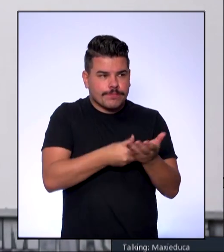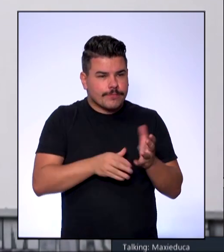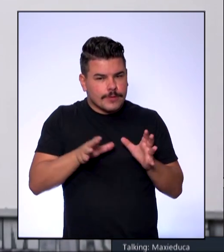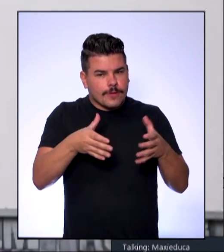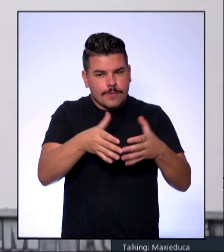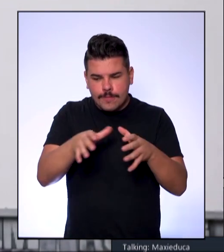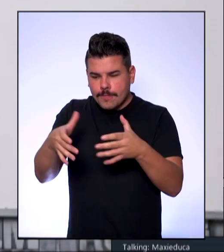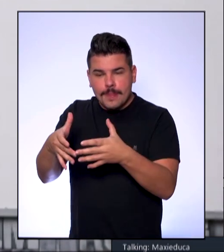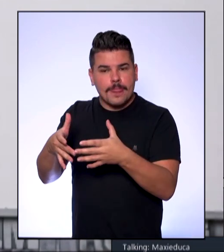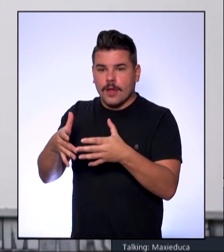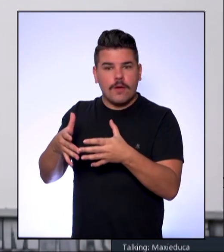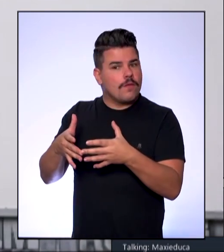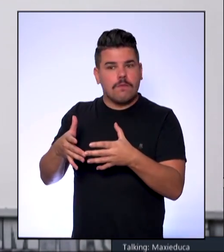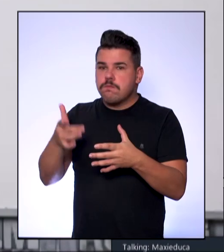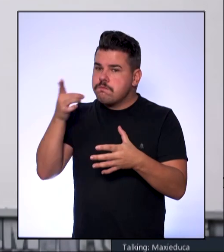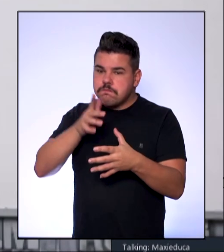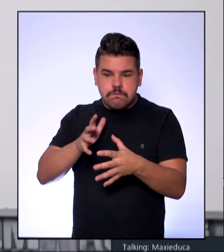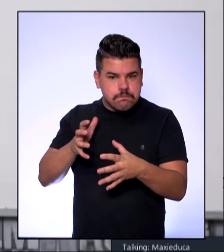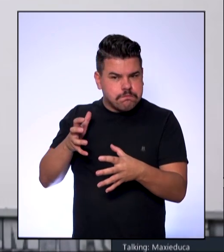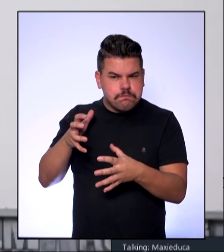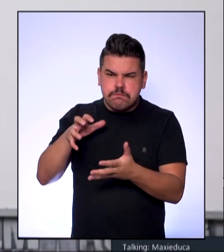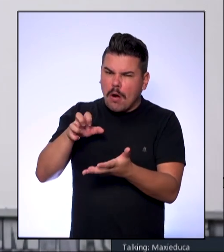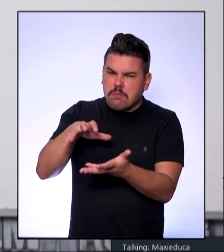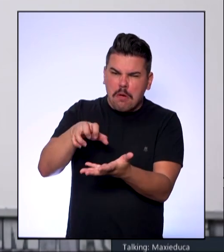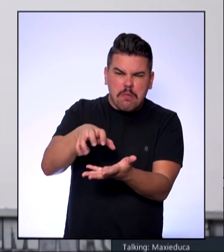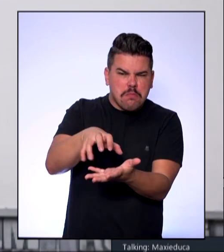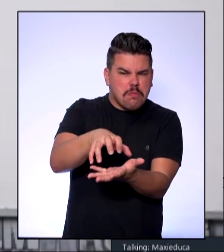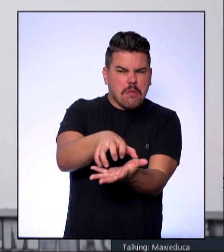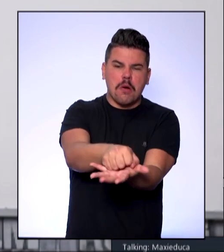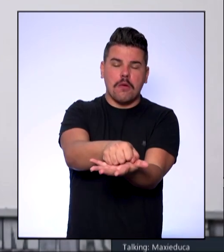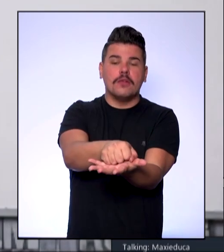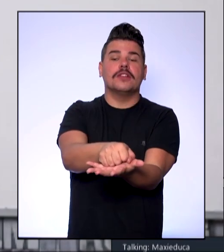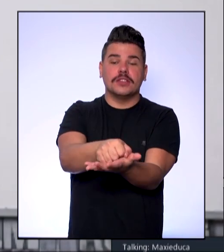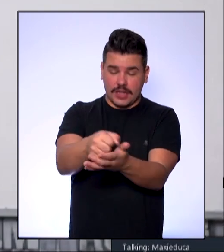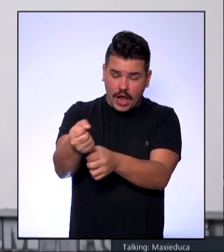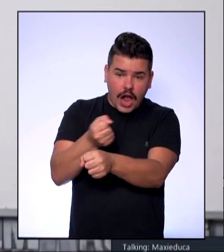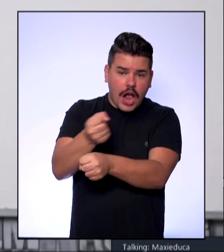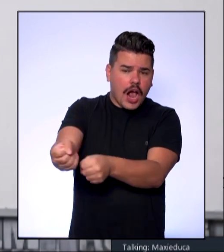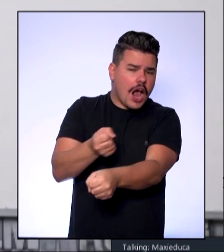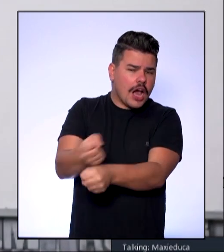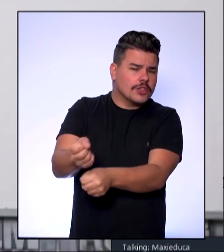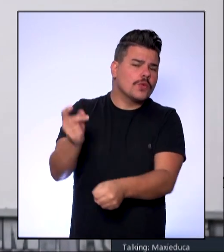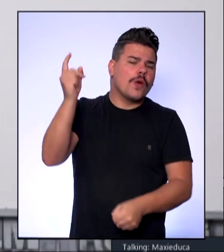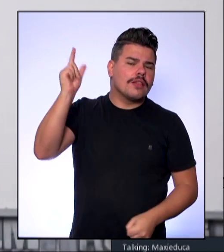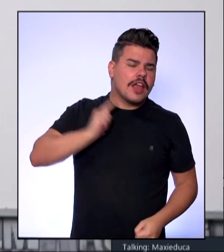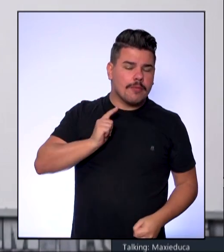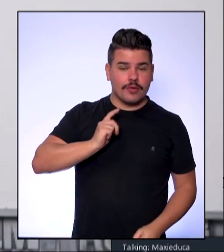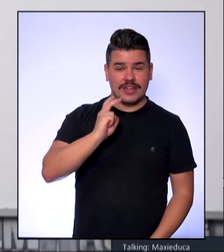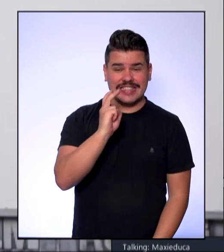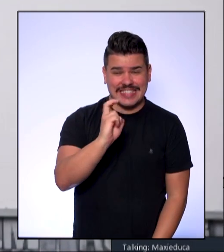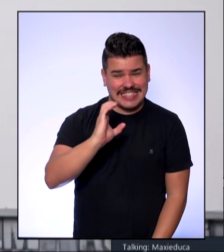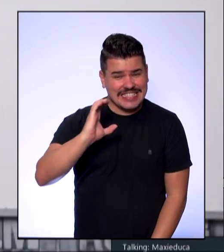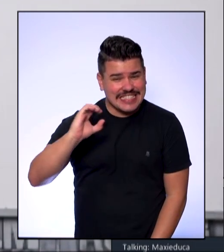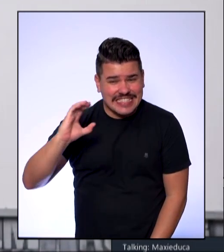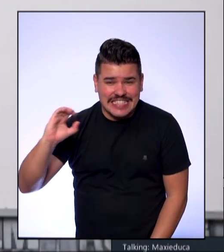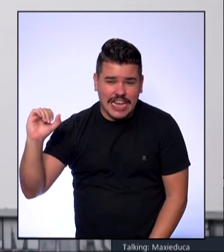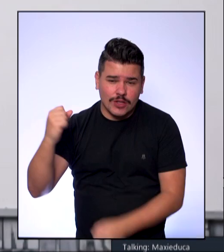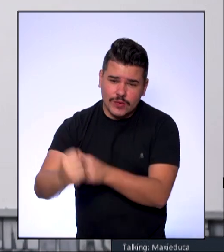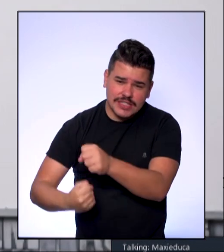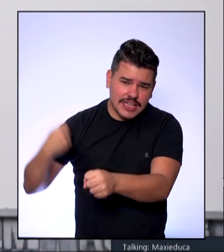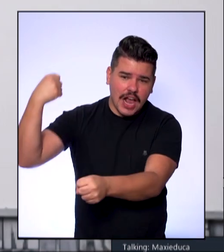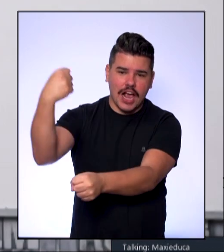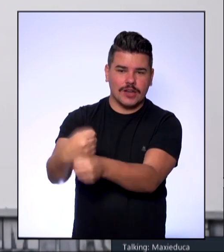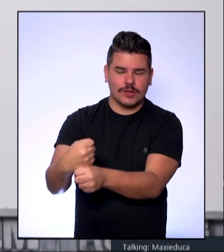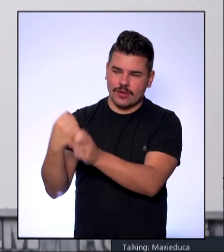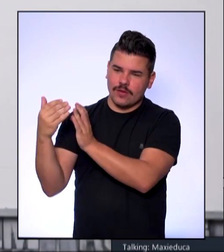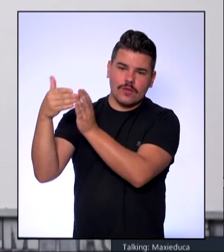o quinhentenário, os primeiros 500 anos da primeira circunnavegação mundial. Então,